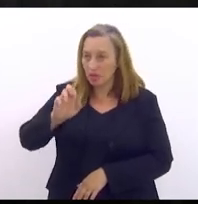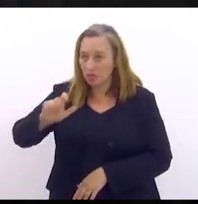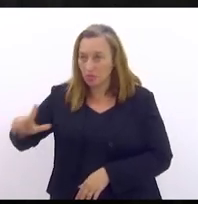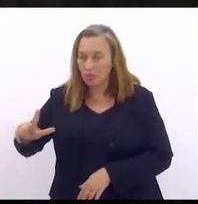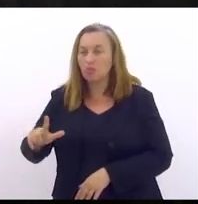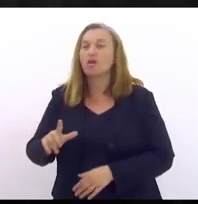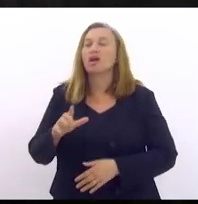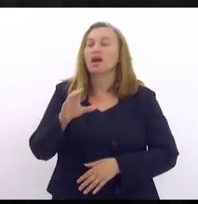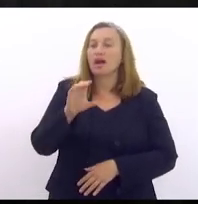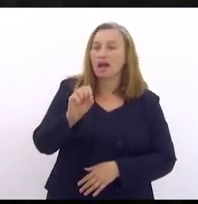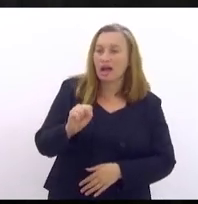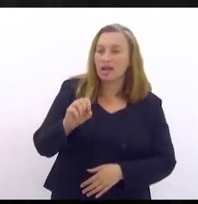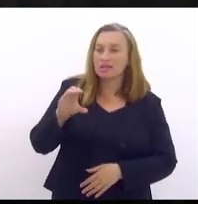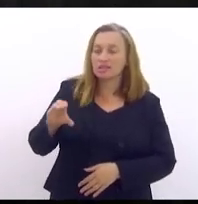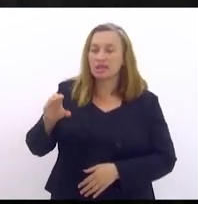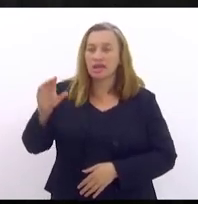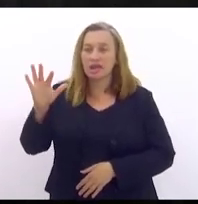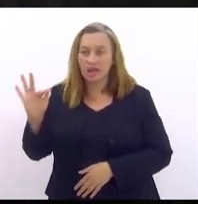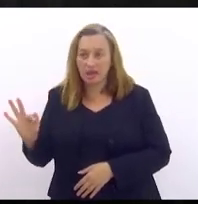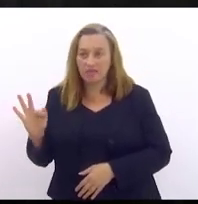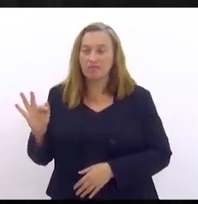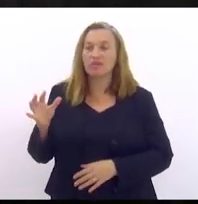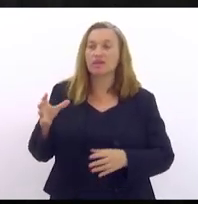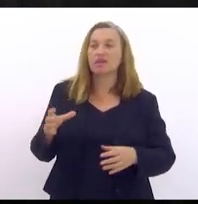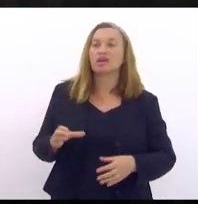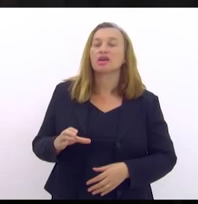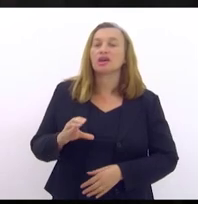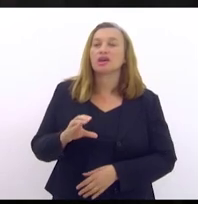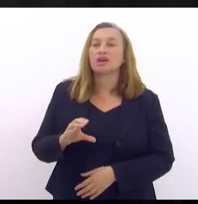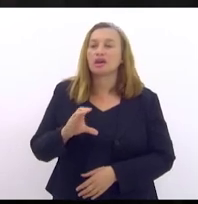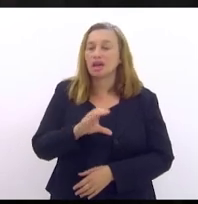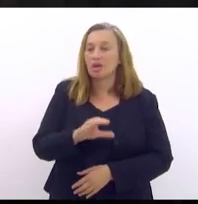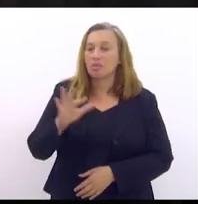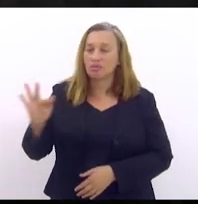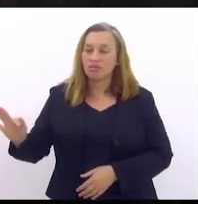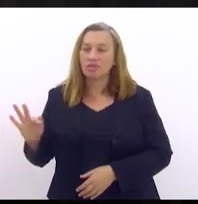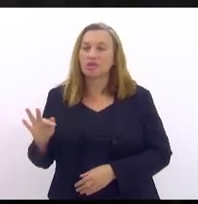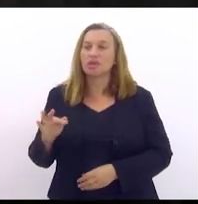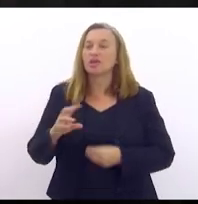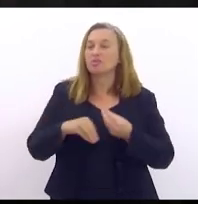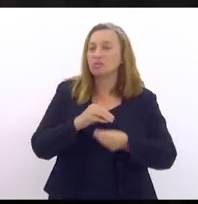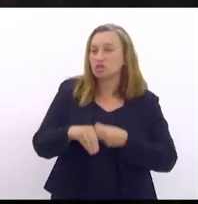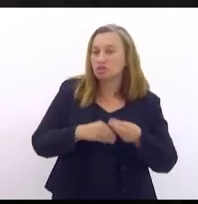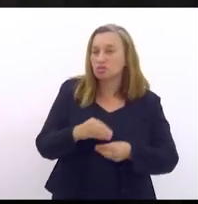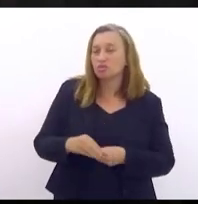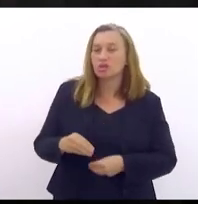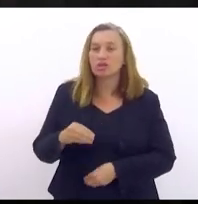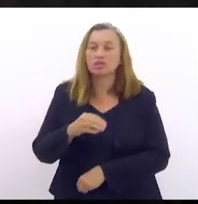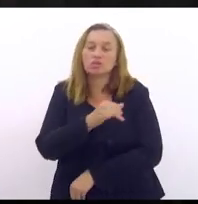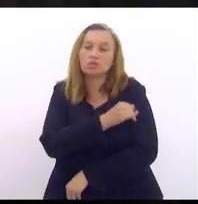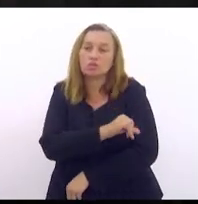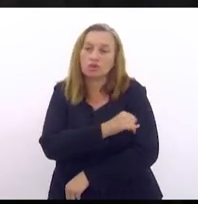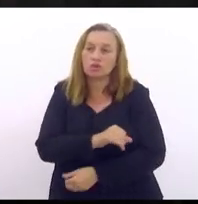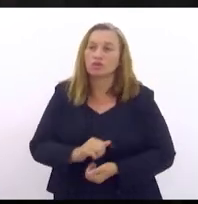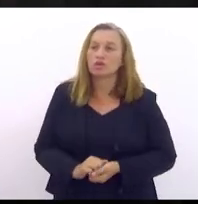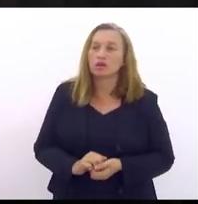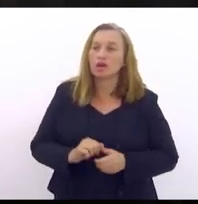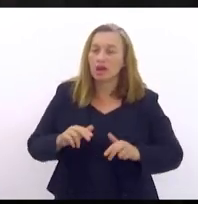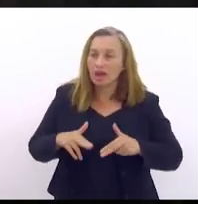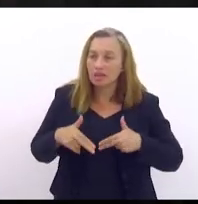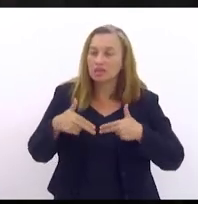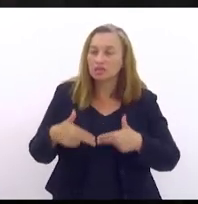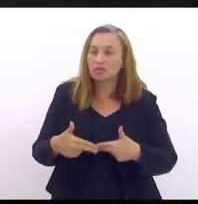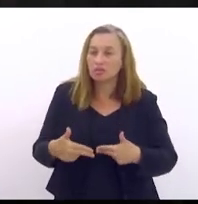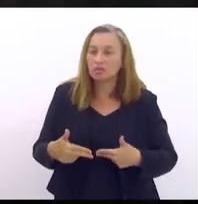Artesãos e Artistas de Cabo Frio, a Cooperativa Mistura Carioca, o Polo de Artesanato de Macaé, Atitude Artesanal